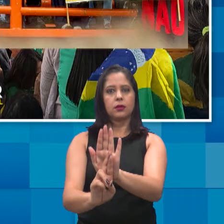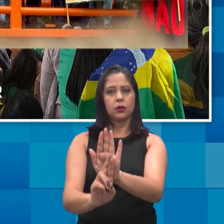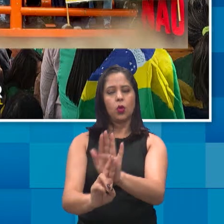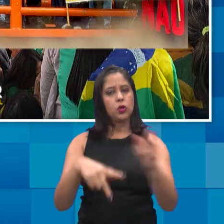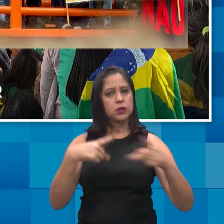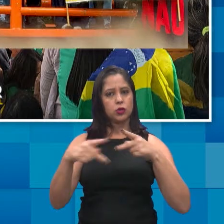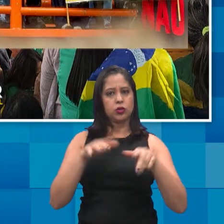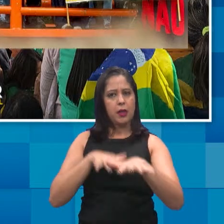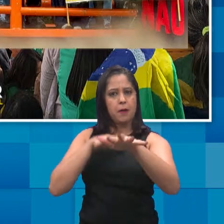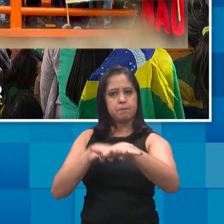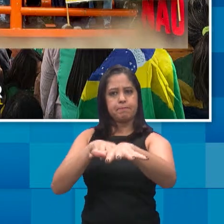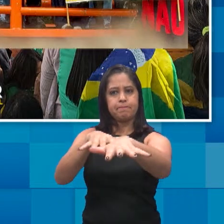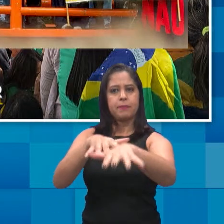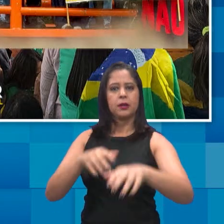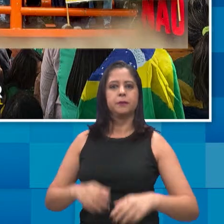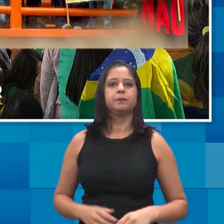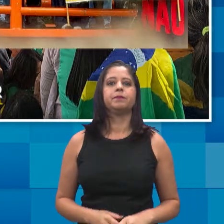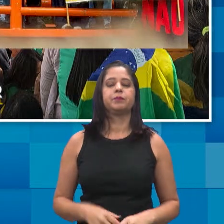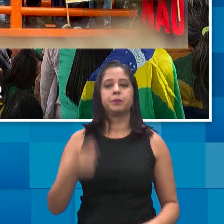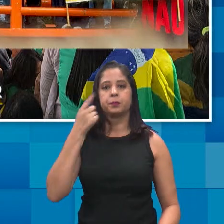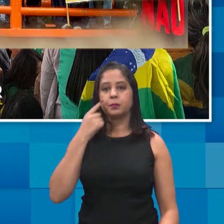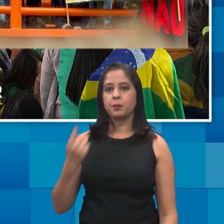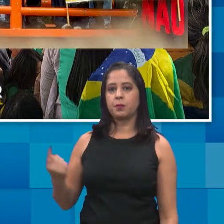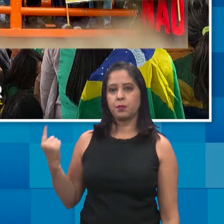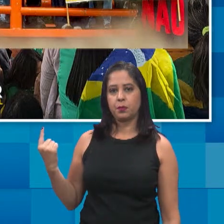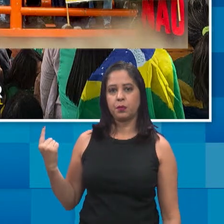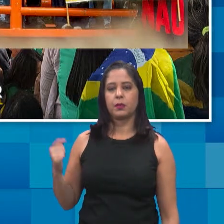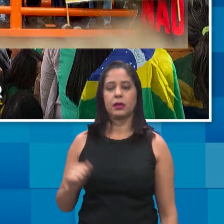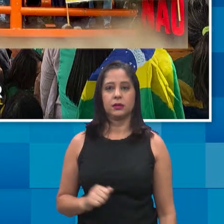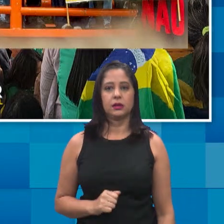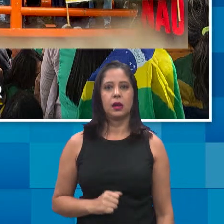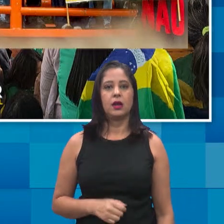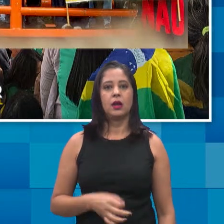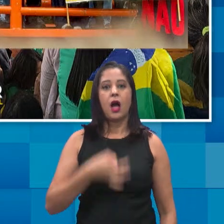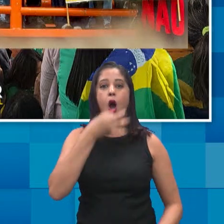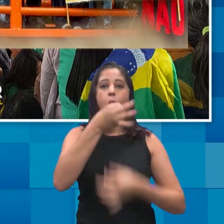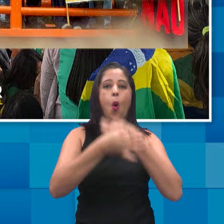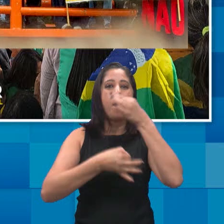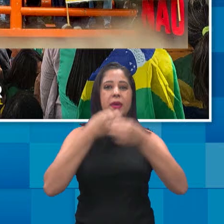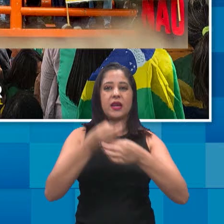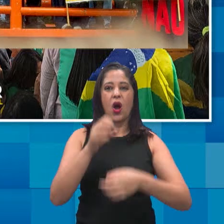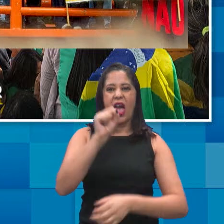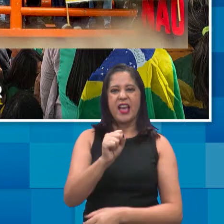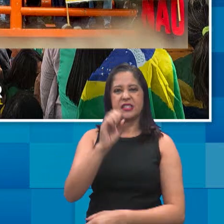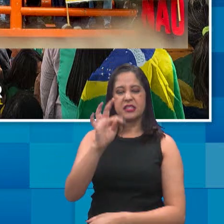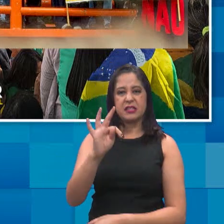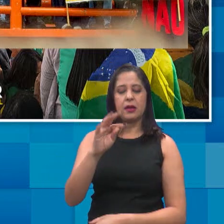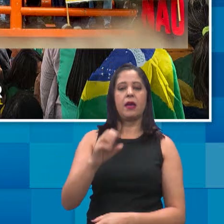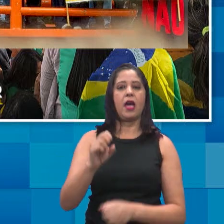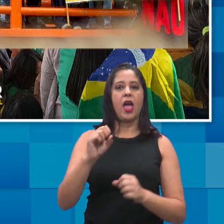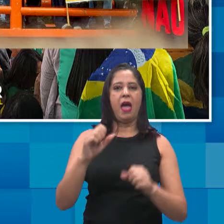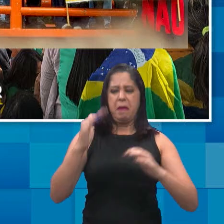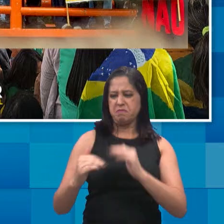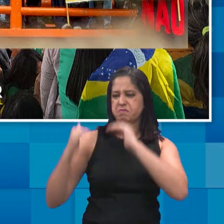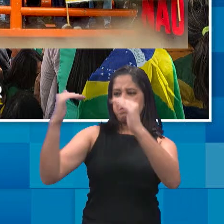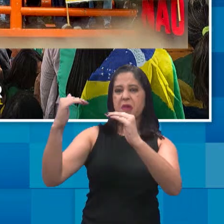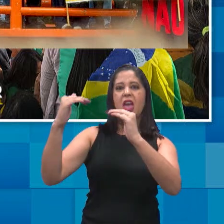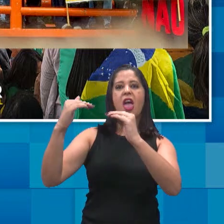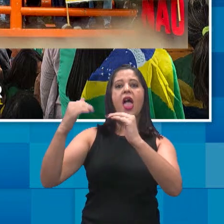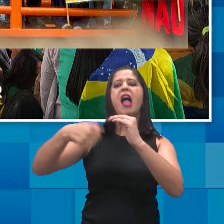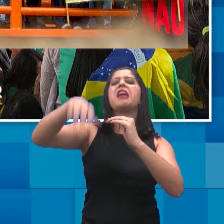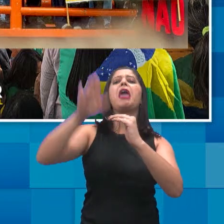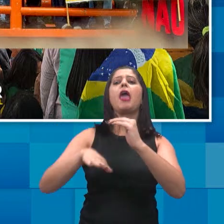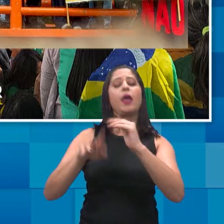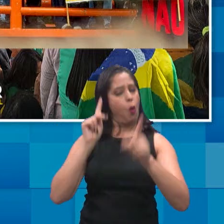tela. Está aí a nossa manifestação. Supremo é o povo, Supremo sempre será